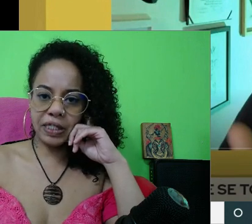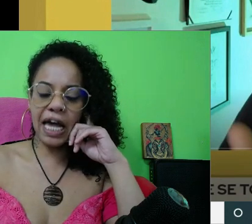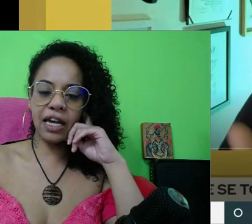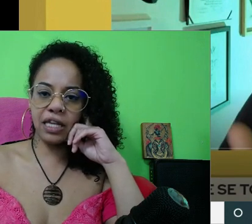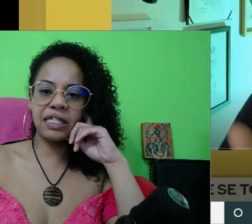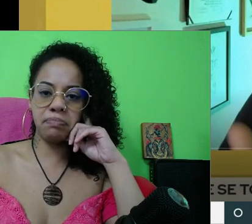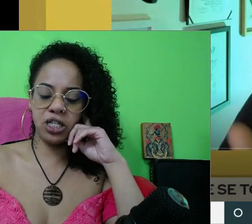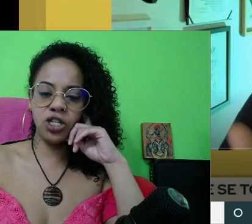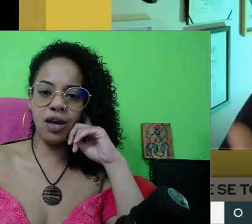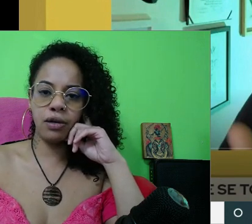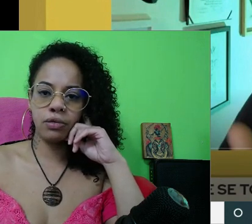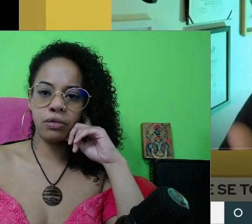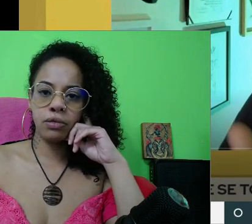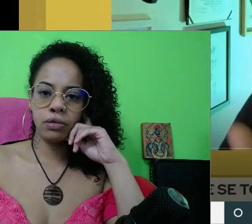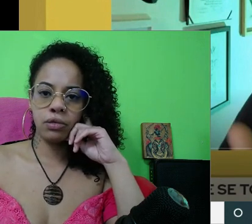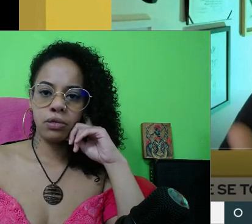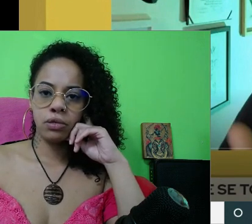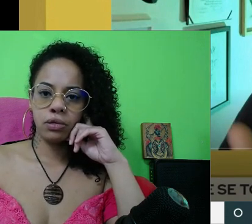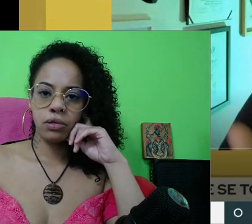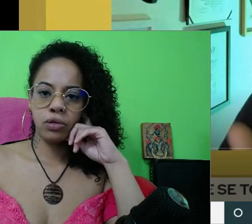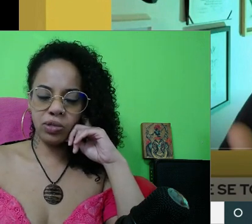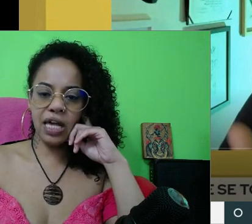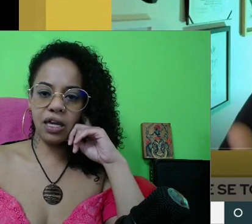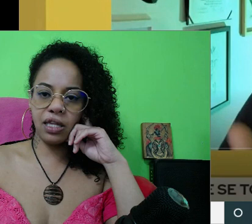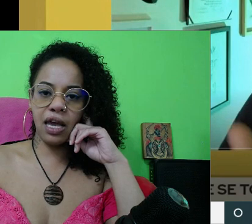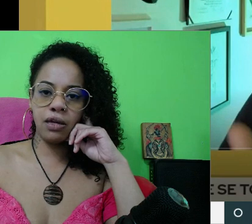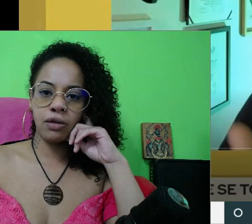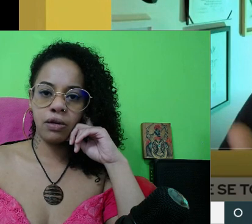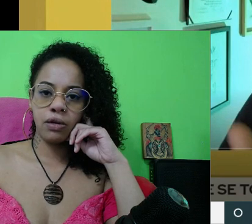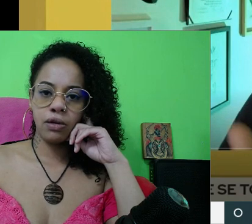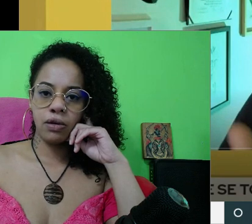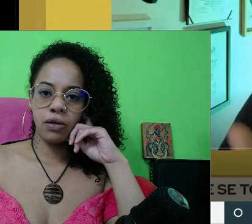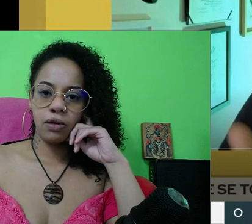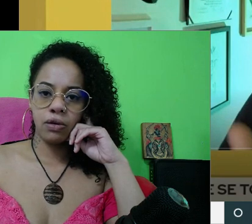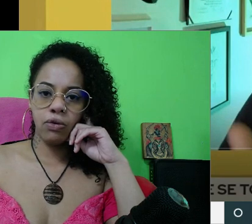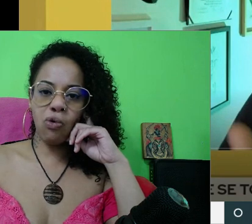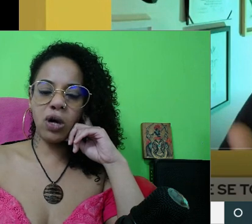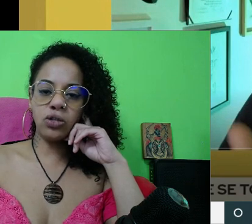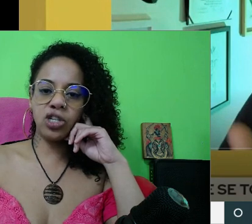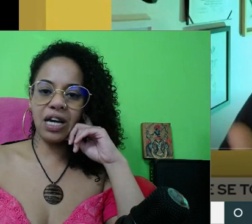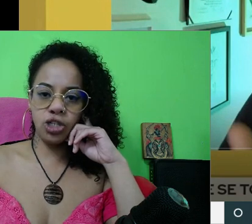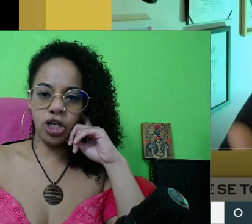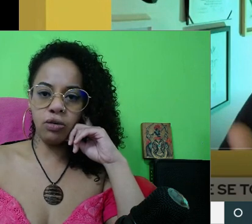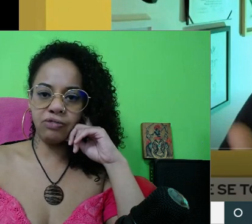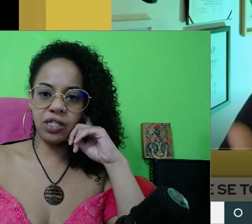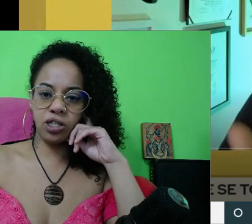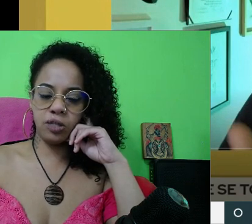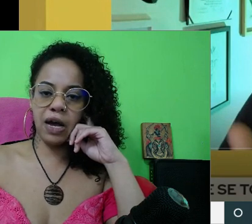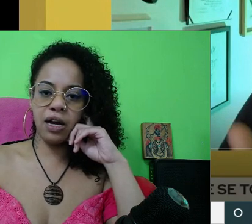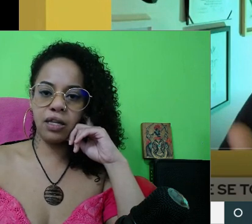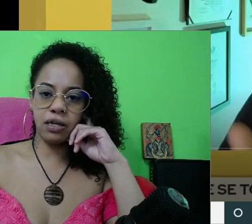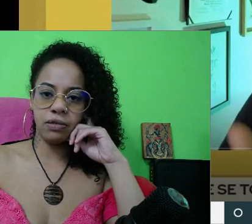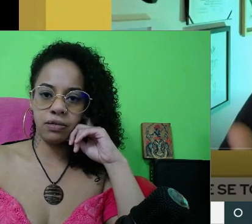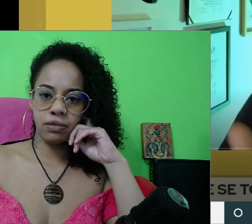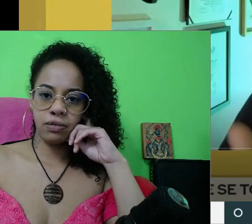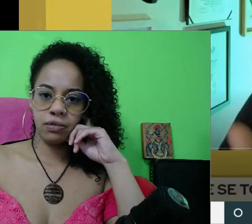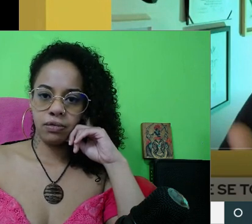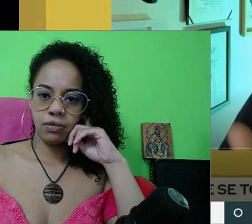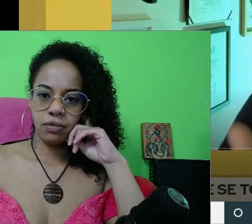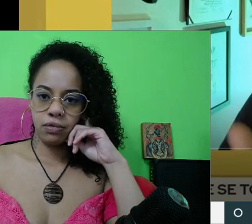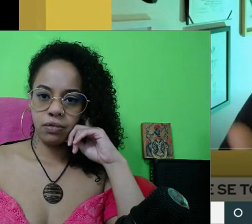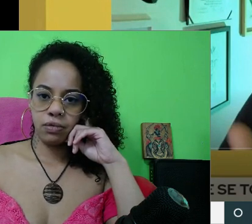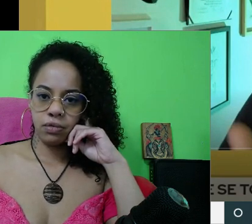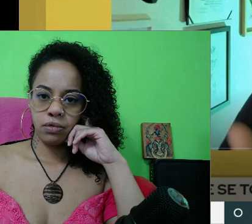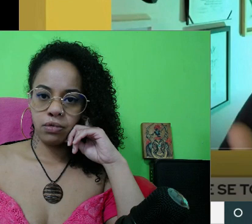consegue ter a simpatia consegue ter o quanto de gatilho que você desperta